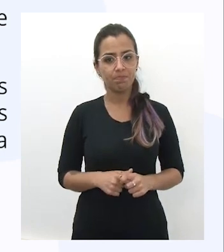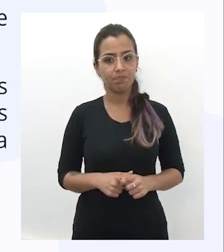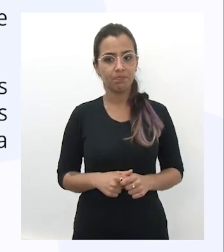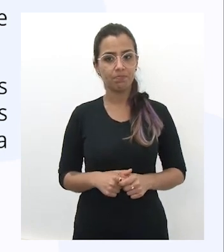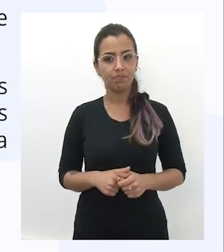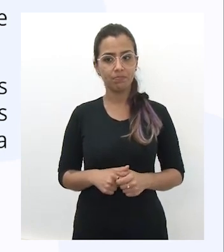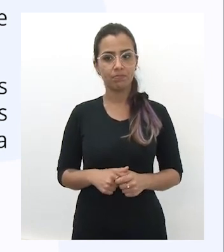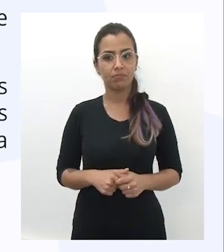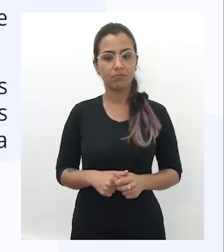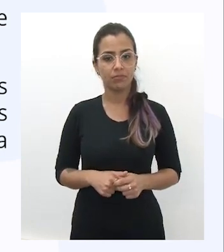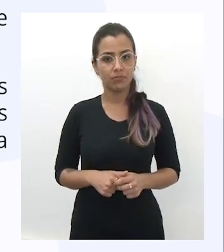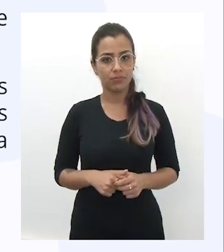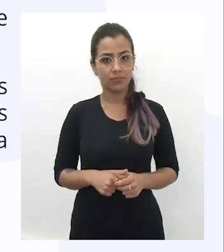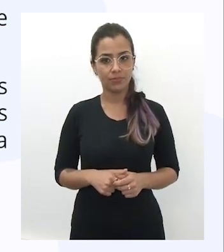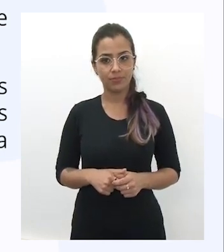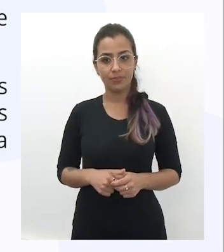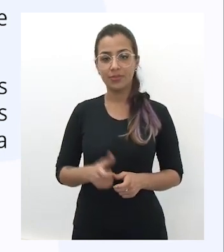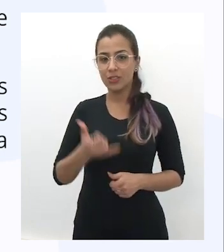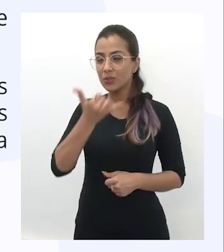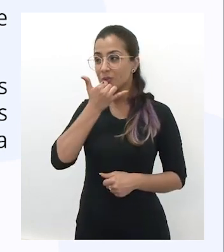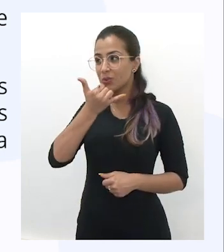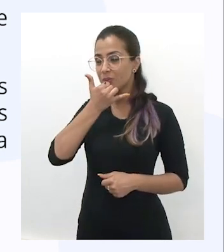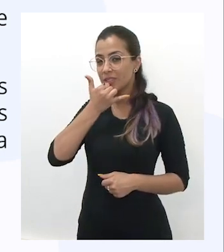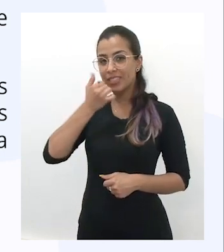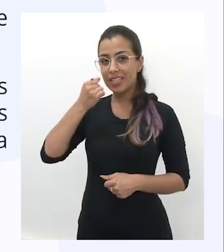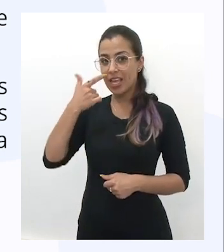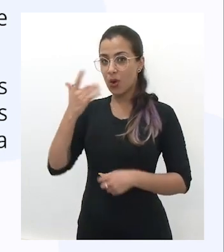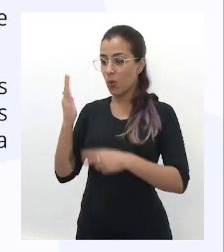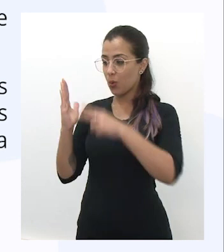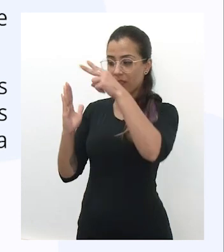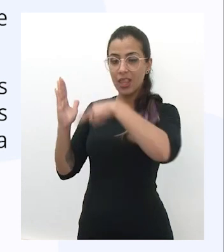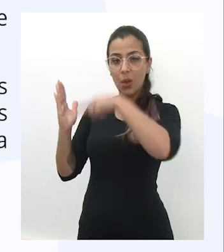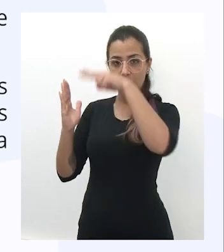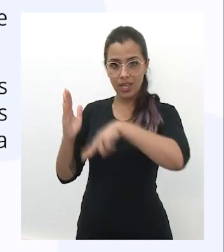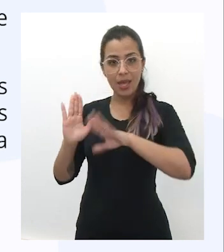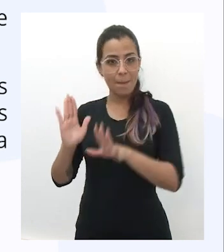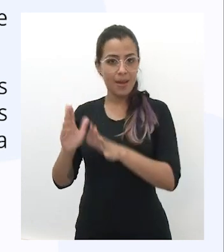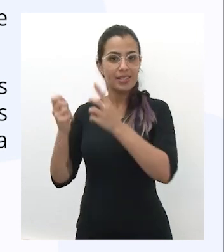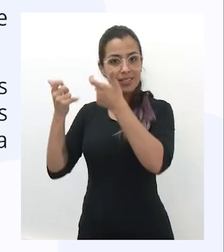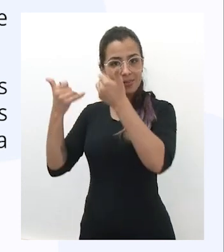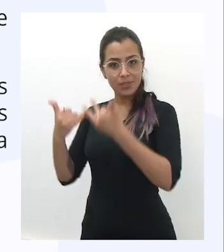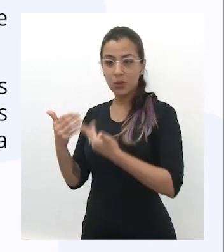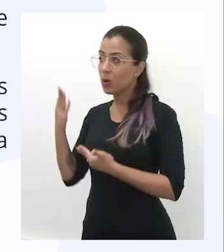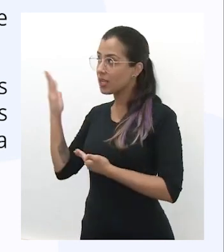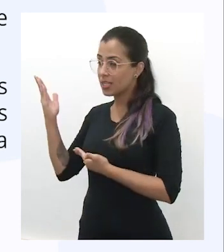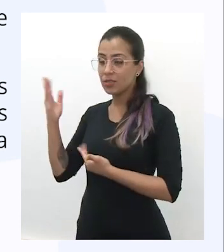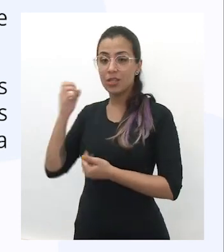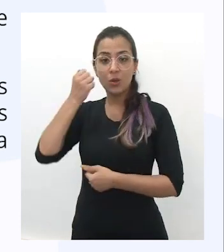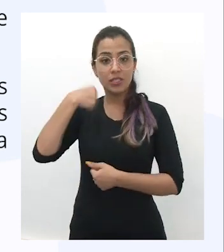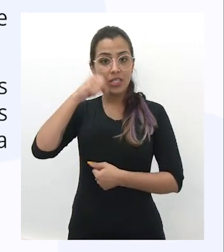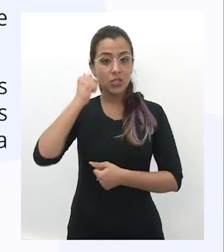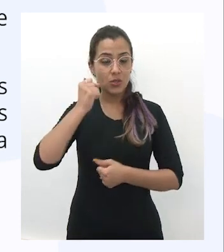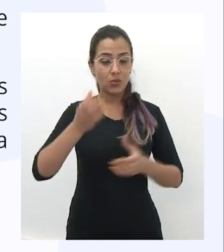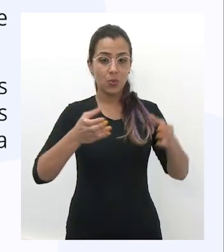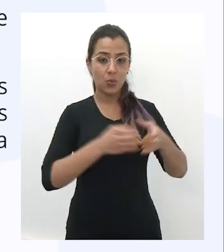pelos patrícios. Eu falei sem ler. Uhum. Eu fiz aqui a explicação sem ler, mas está lá. O Senado era composto pelos patrícios,